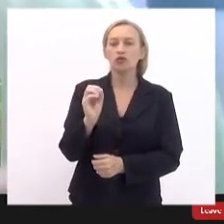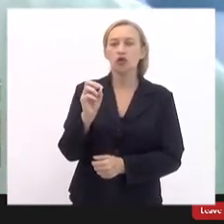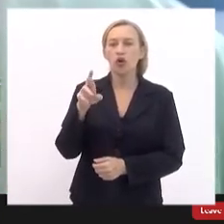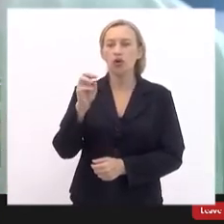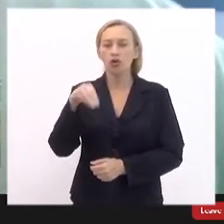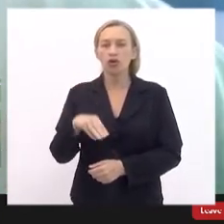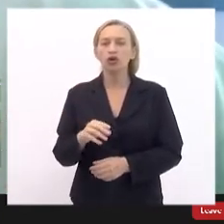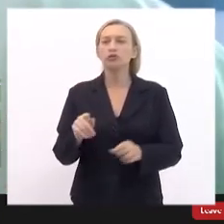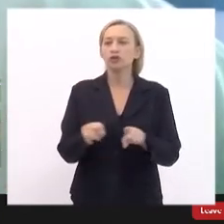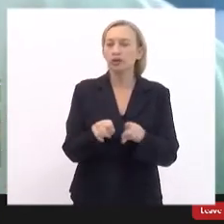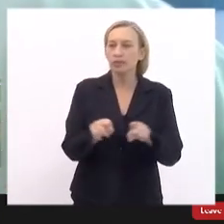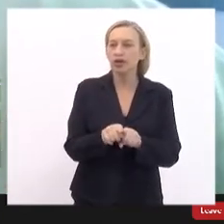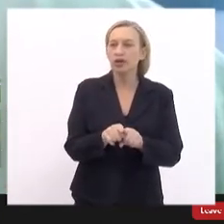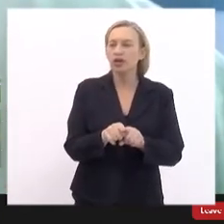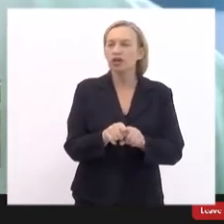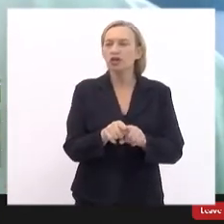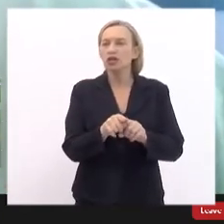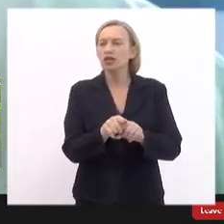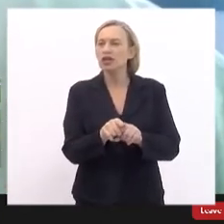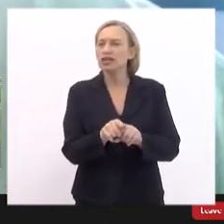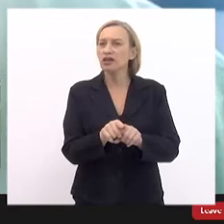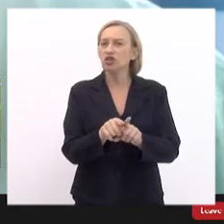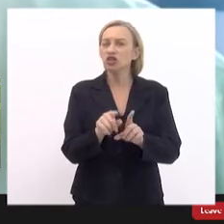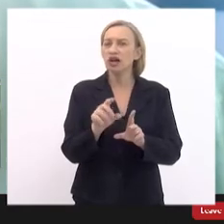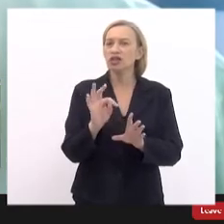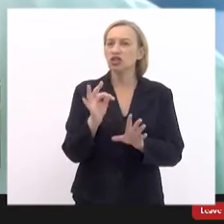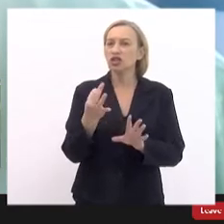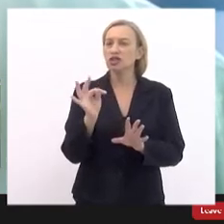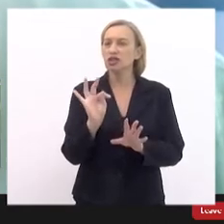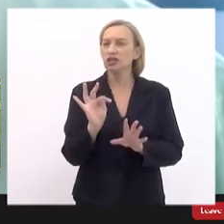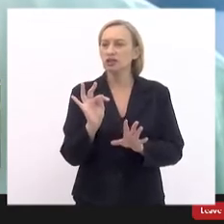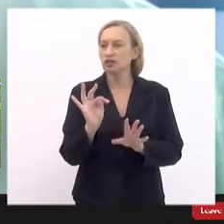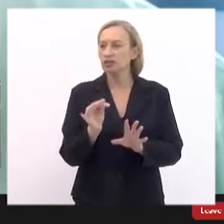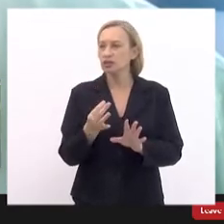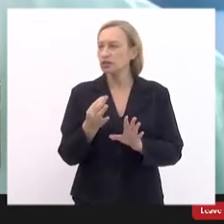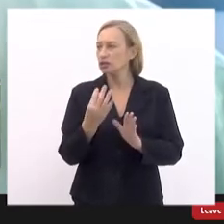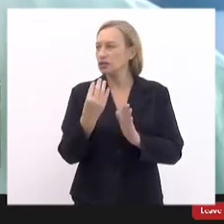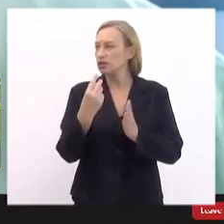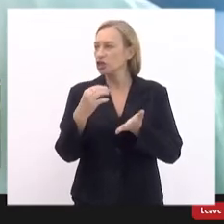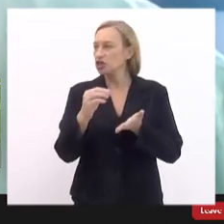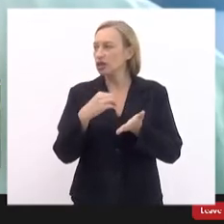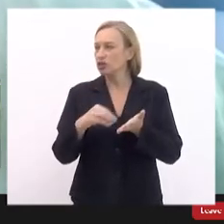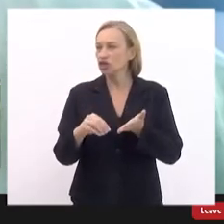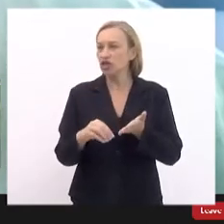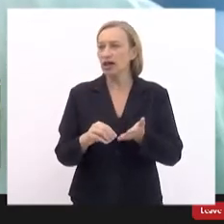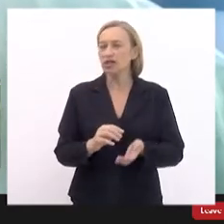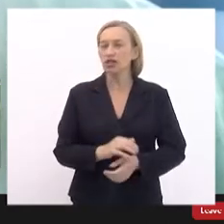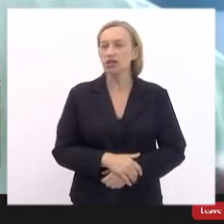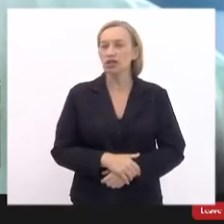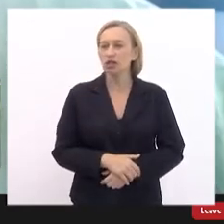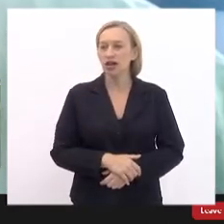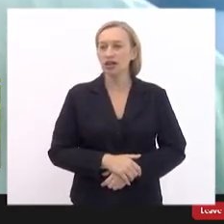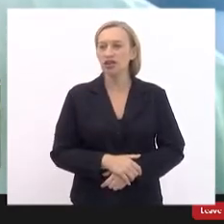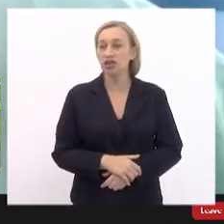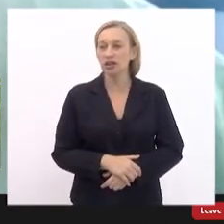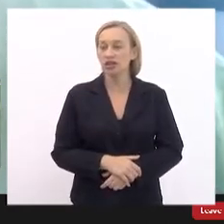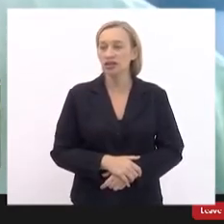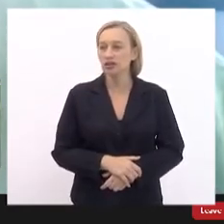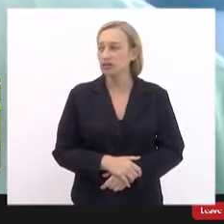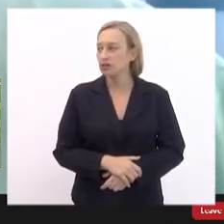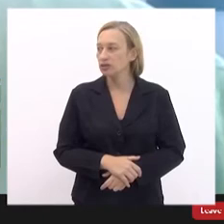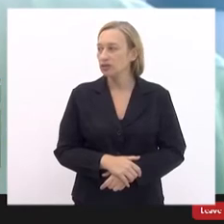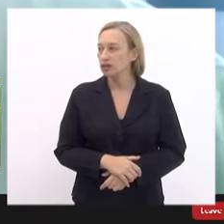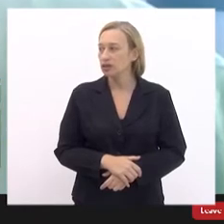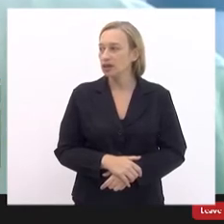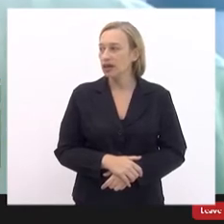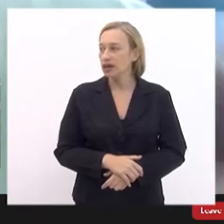chat. Uma delas é uma lei antiga que nós aprovamos que isenta as